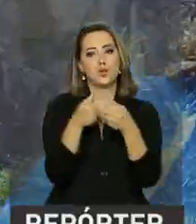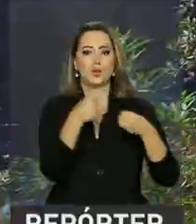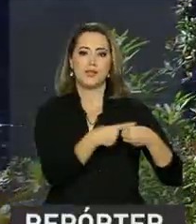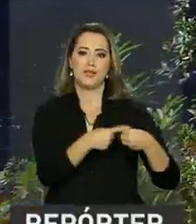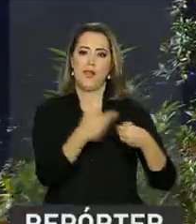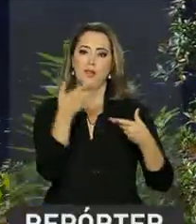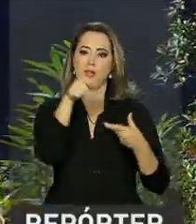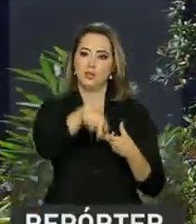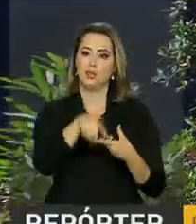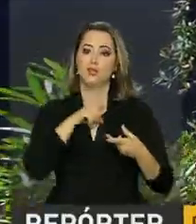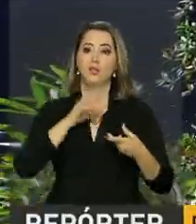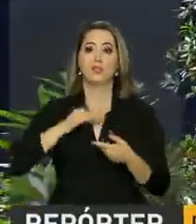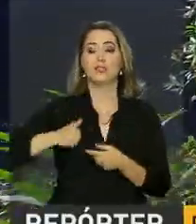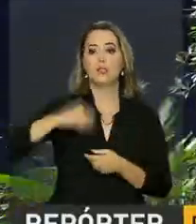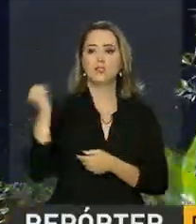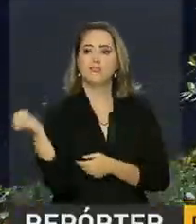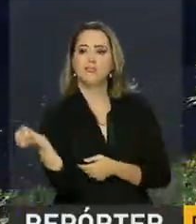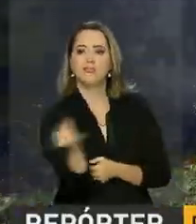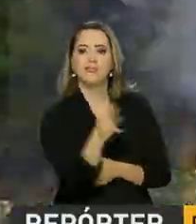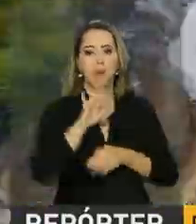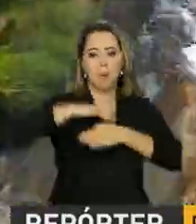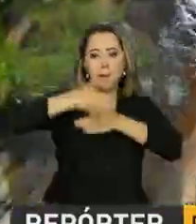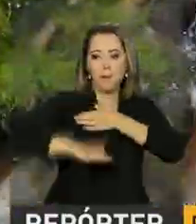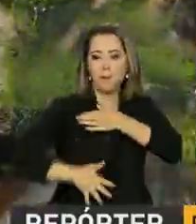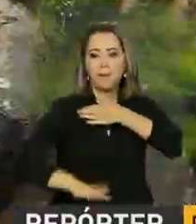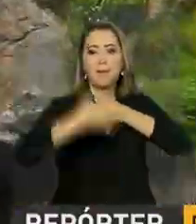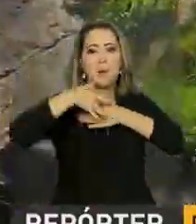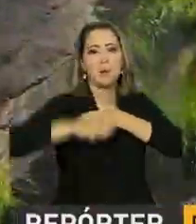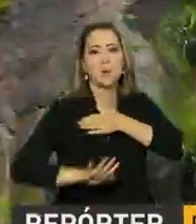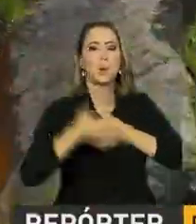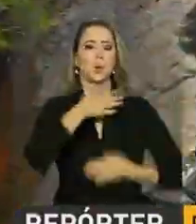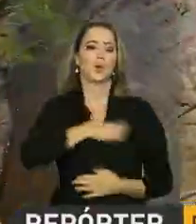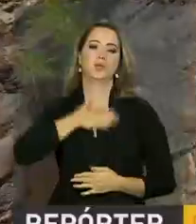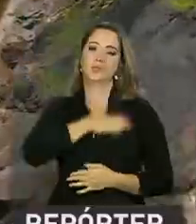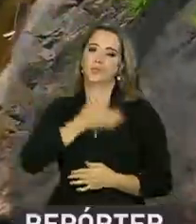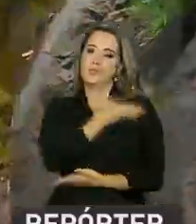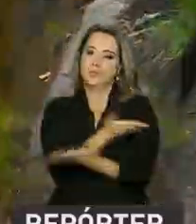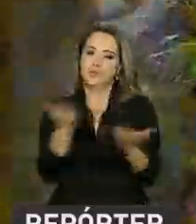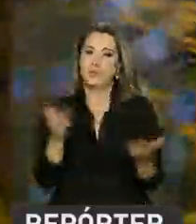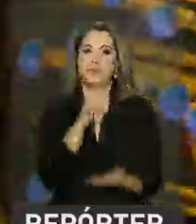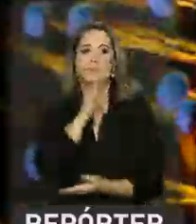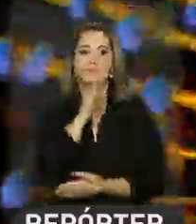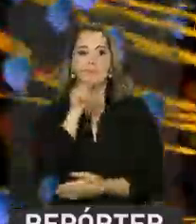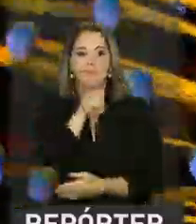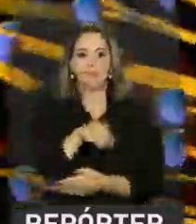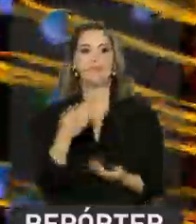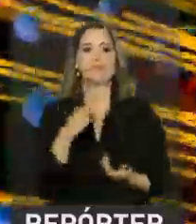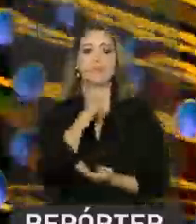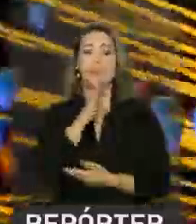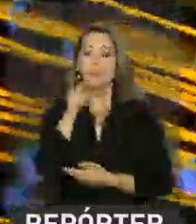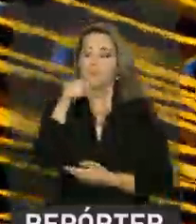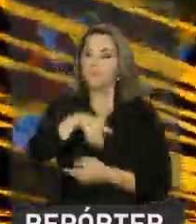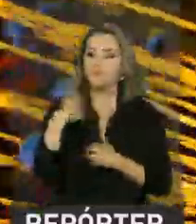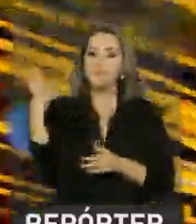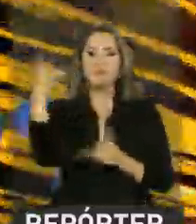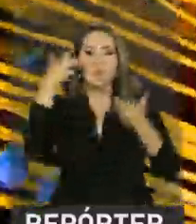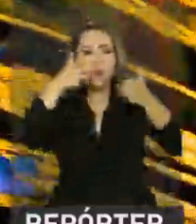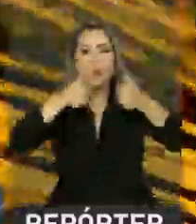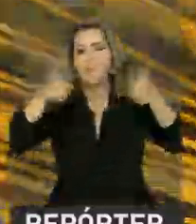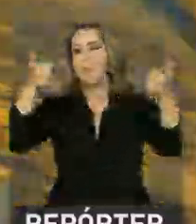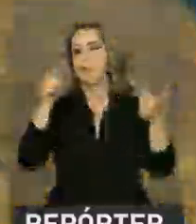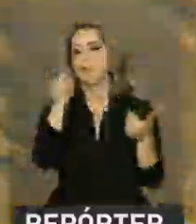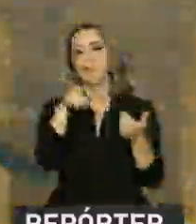aqui com centenas de cachoeiras com todos os gostos para quem quiser poder aí ó conhecer esse paraíso